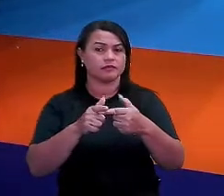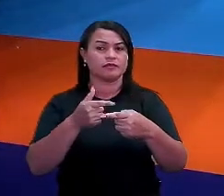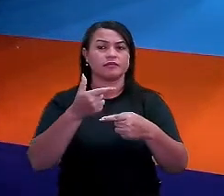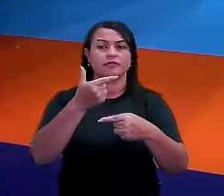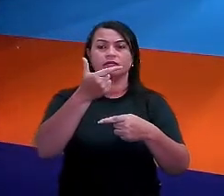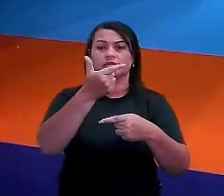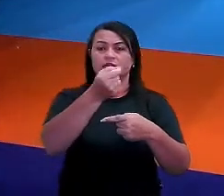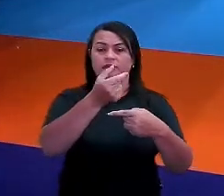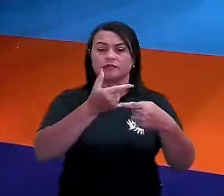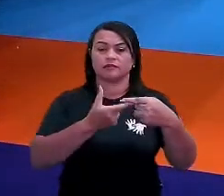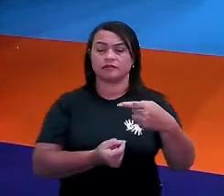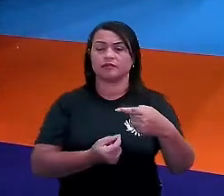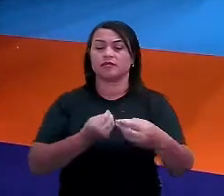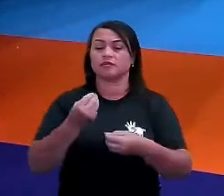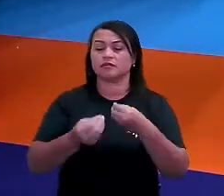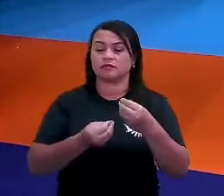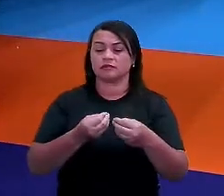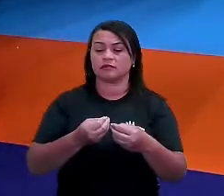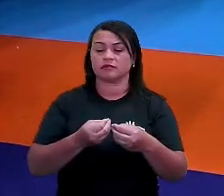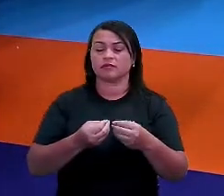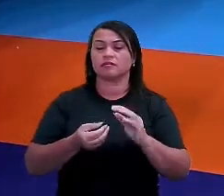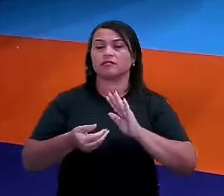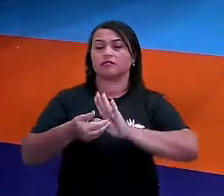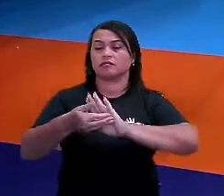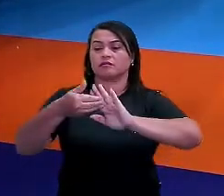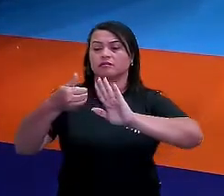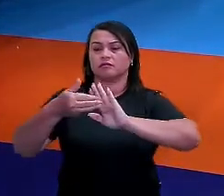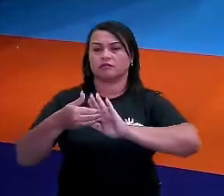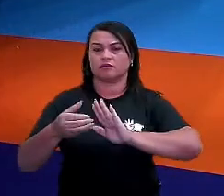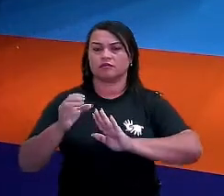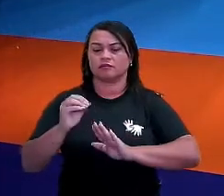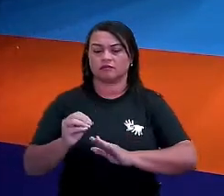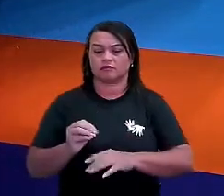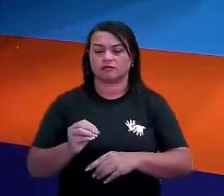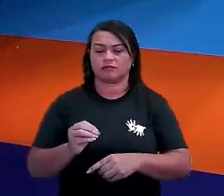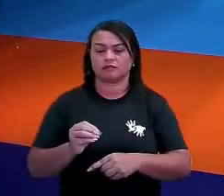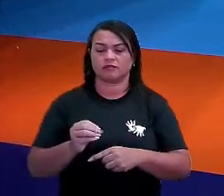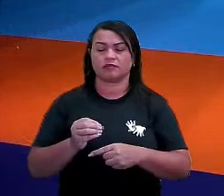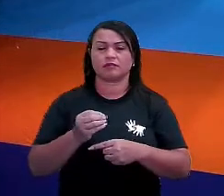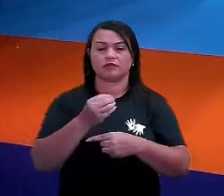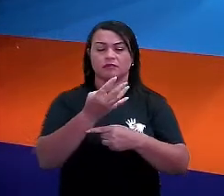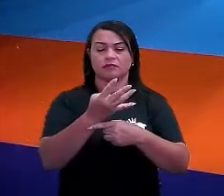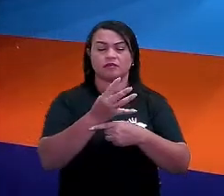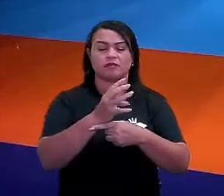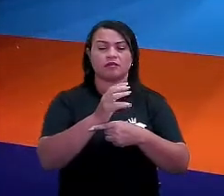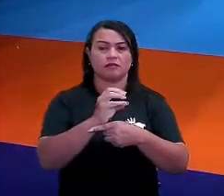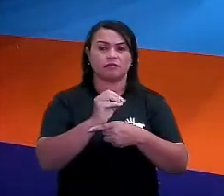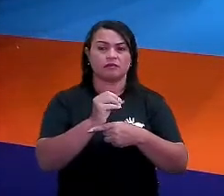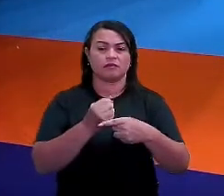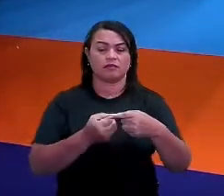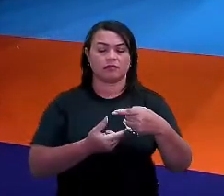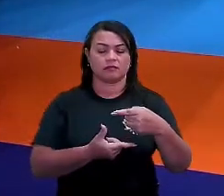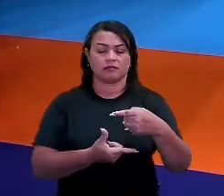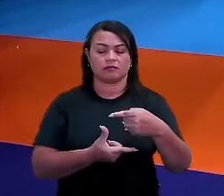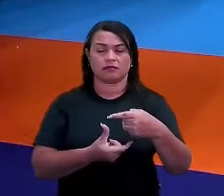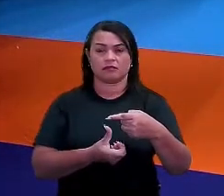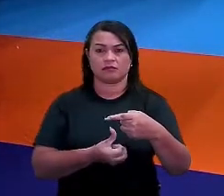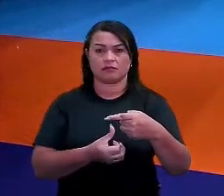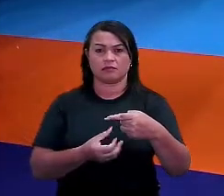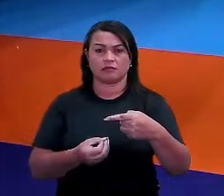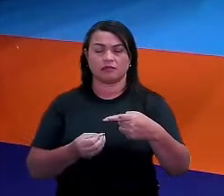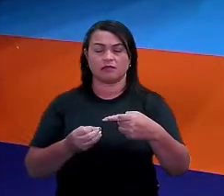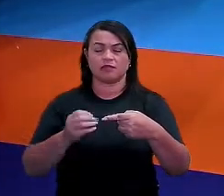20 embaixo, elimina os dois zeros, ó. 40 sobre 60, não tá? Então, 40 eu vou eliminar